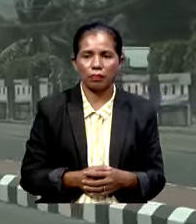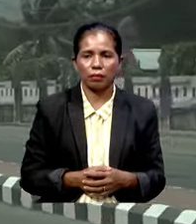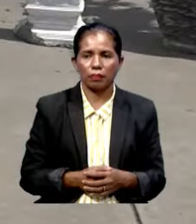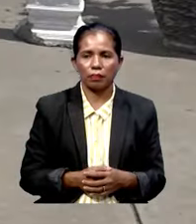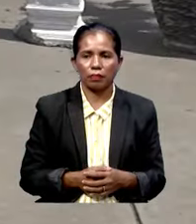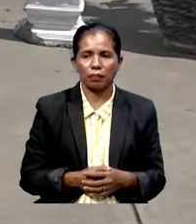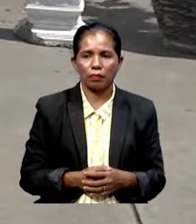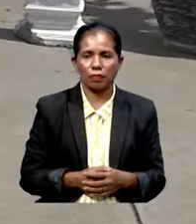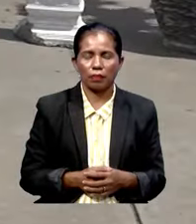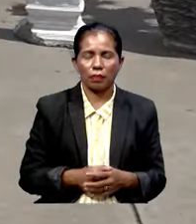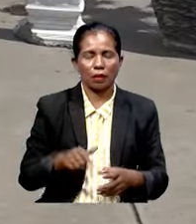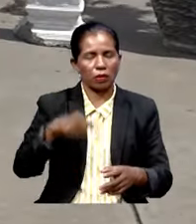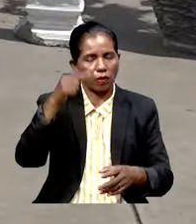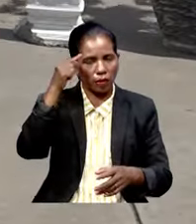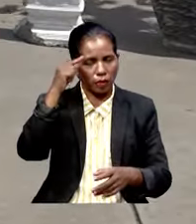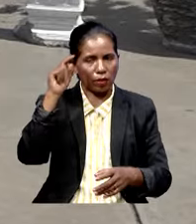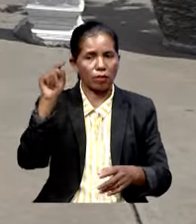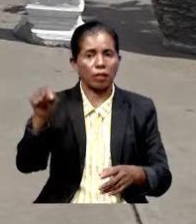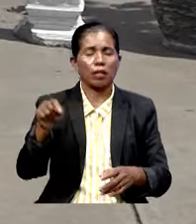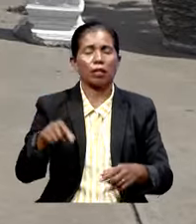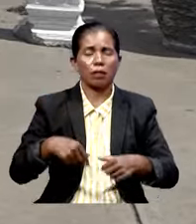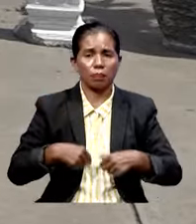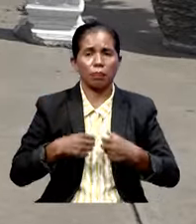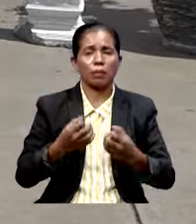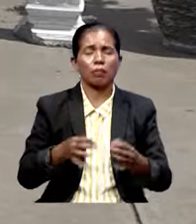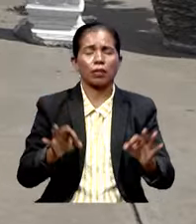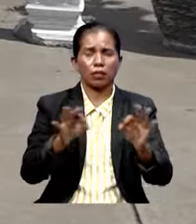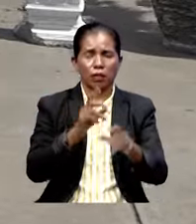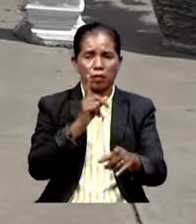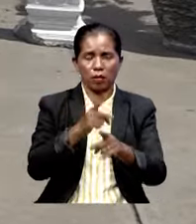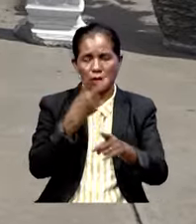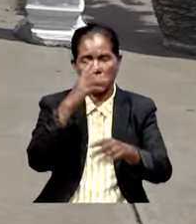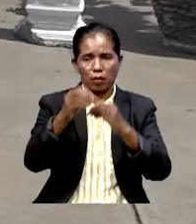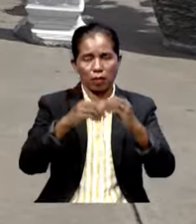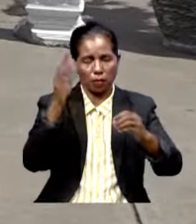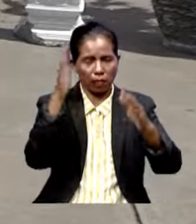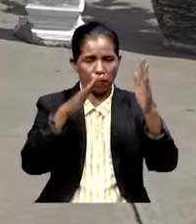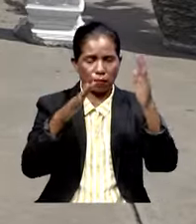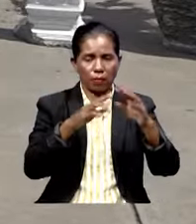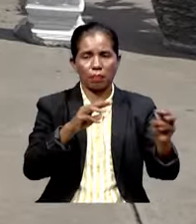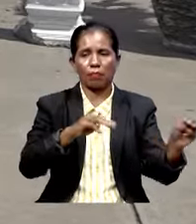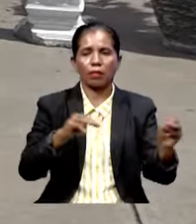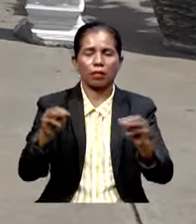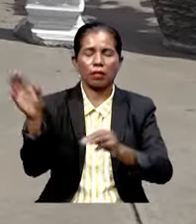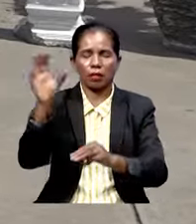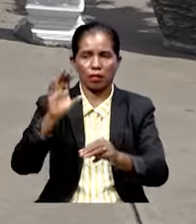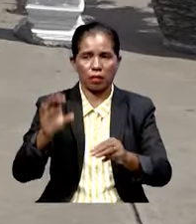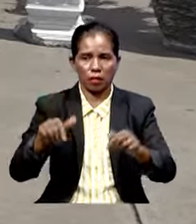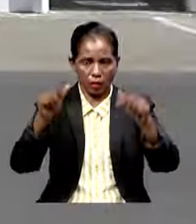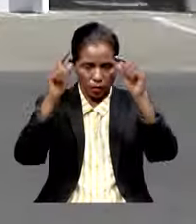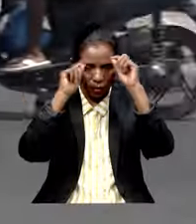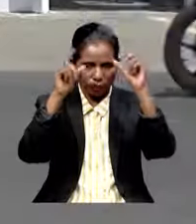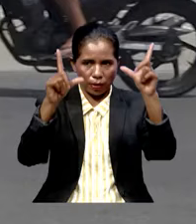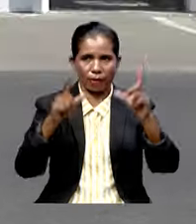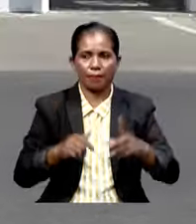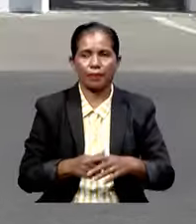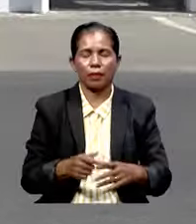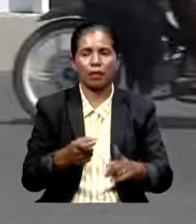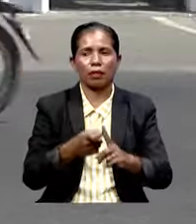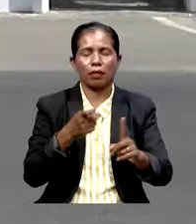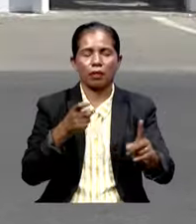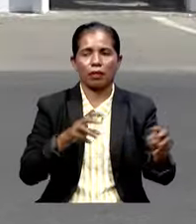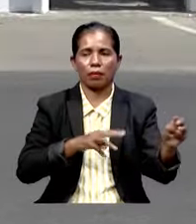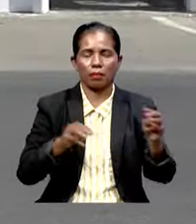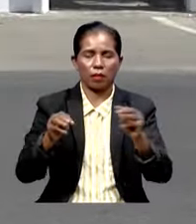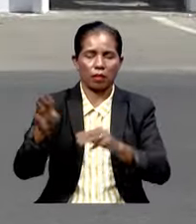Papel governo nian importante teves pode bele solucion o problema ba mudança climática e ha Timor-Leste. O si efeito